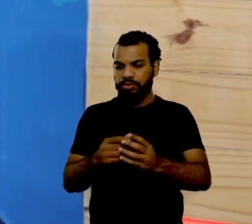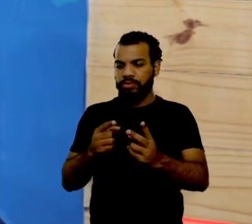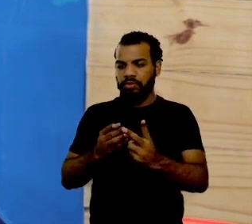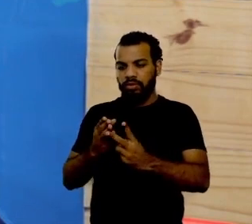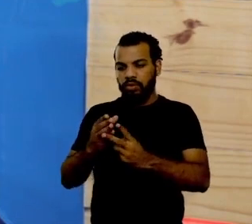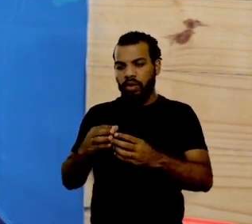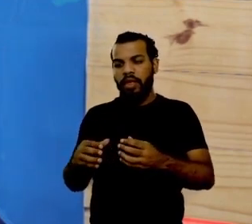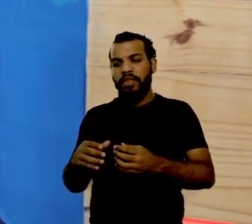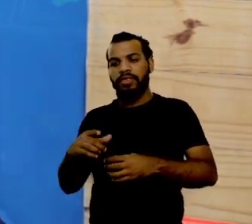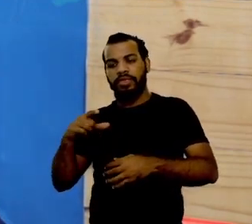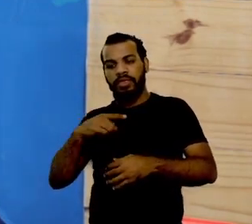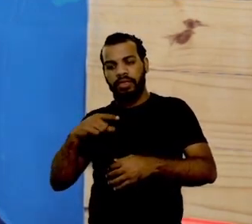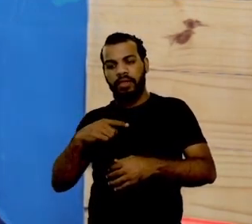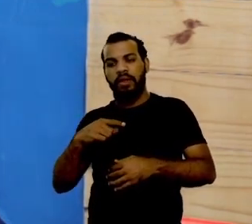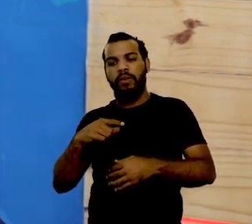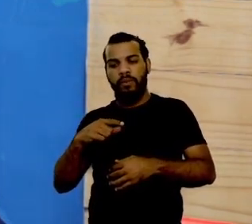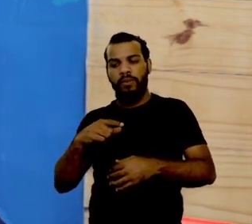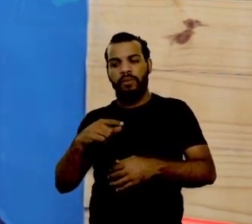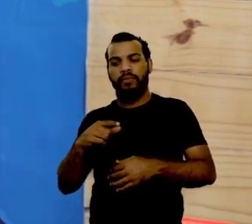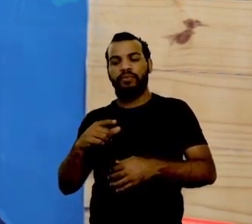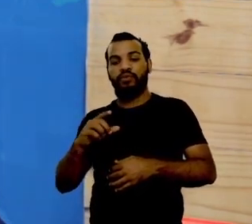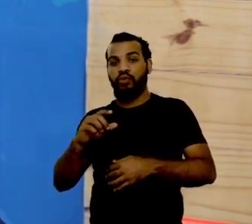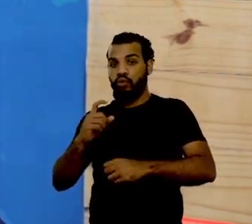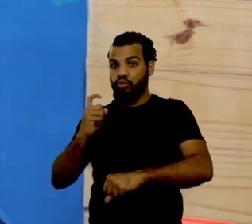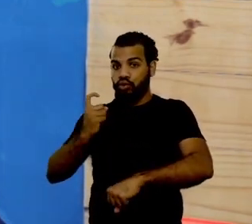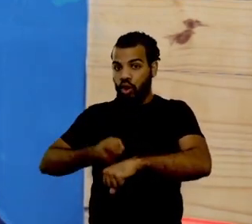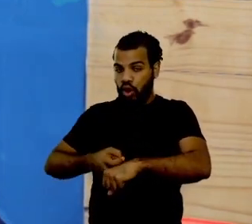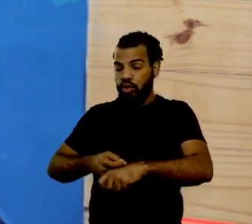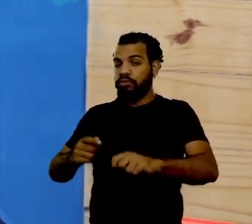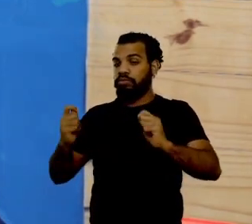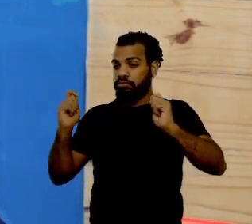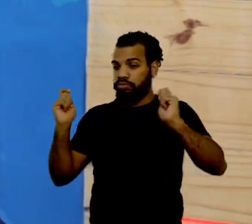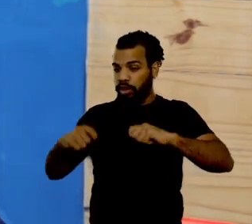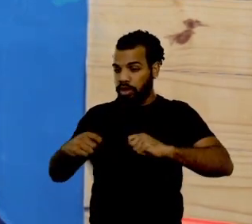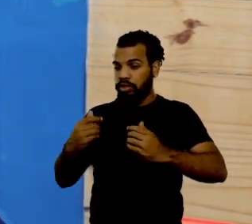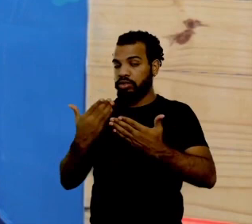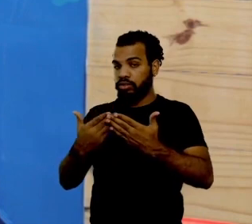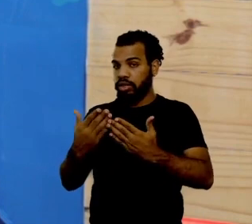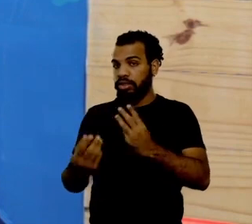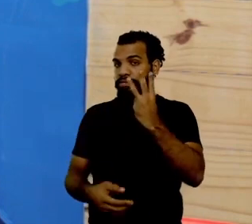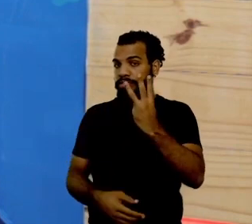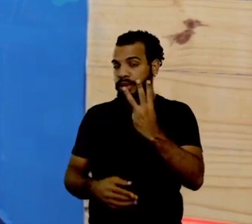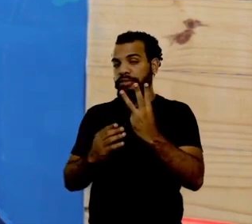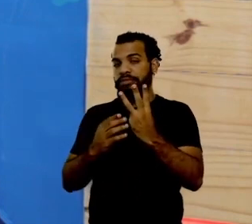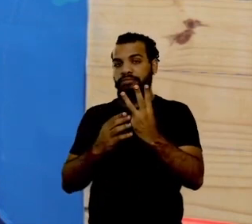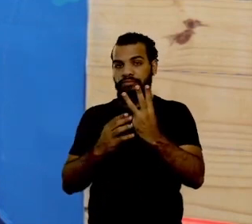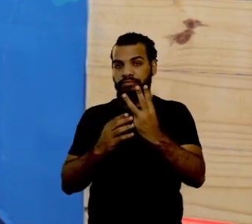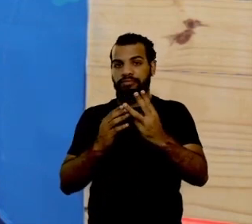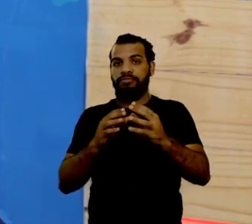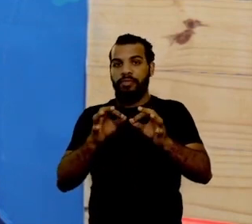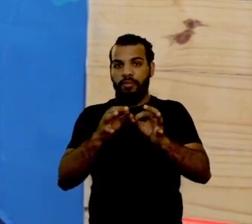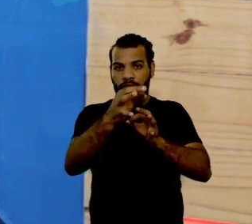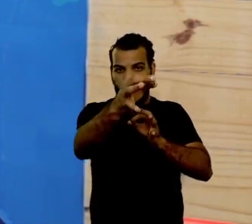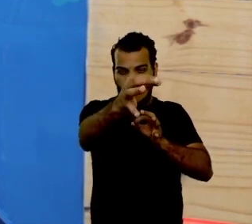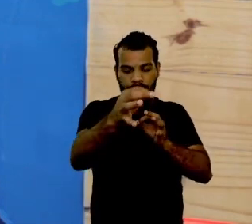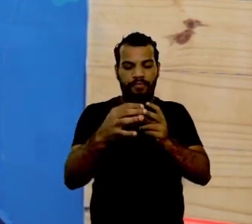líquido. O sólido, podemos estudar 3 dilatações: